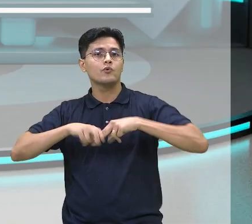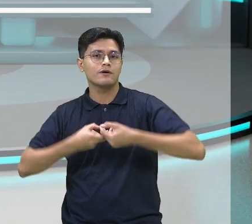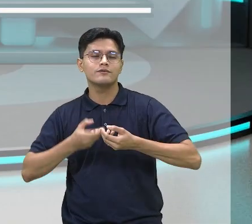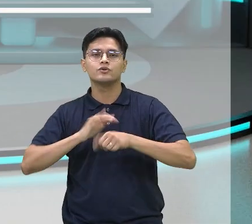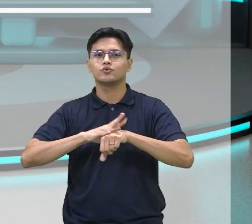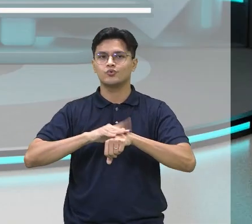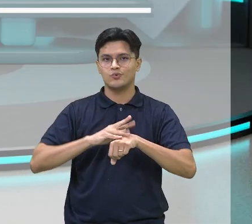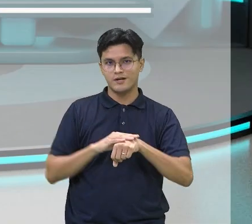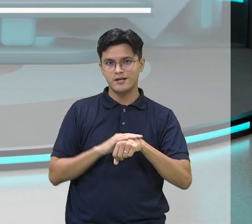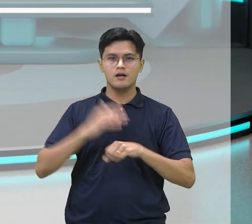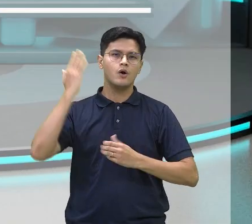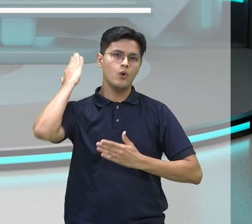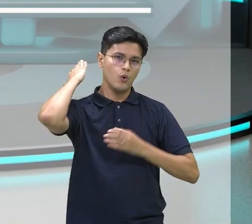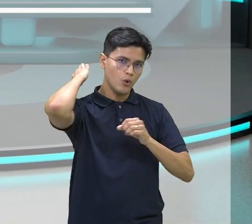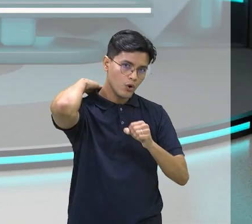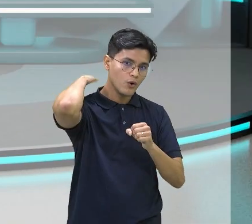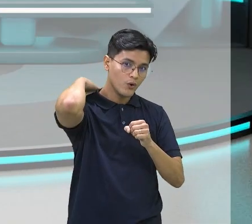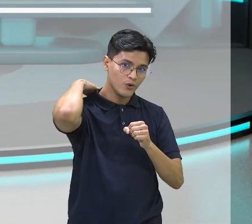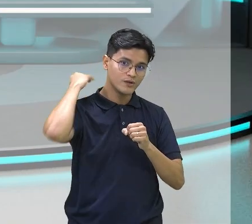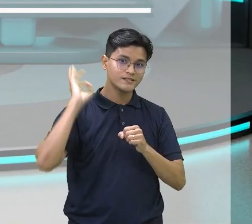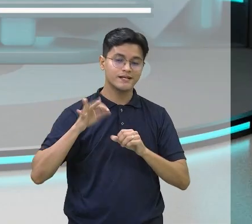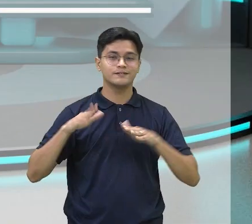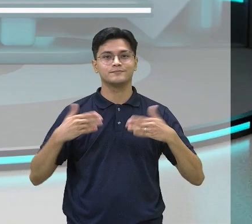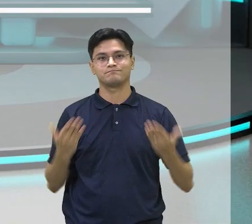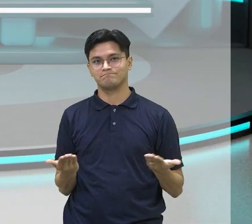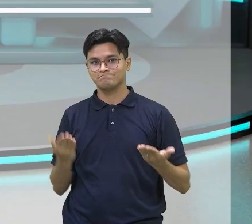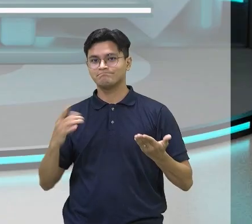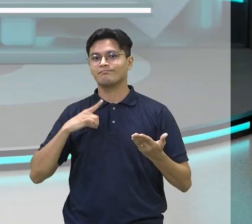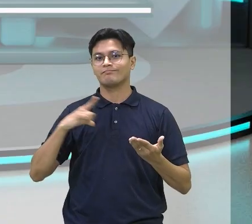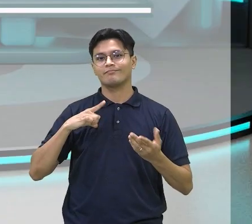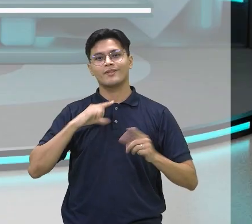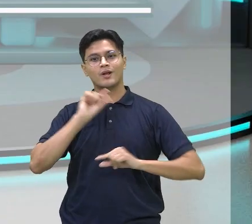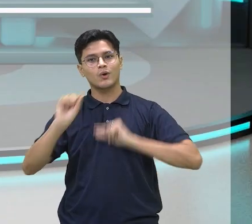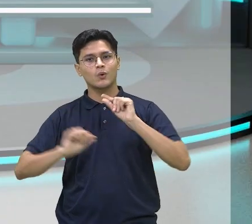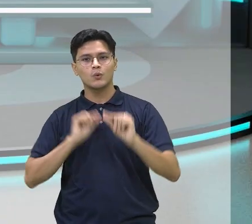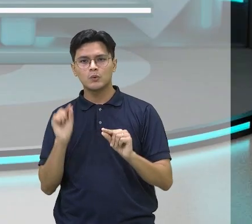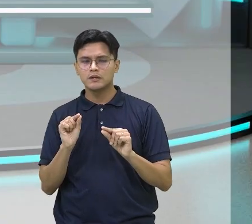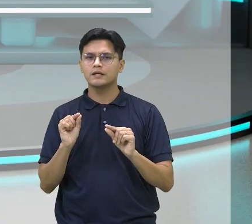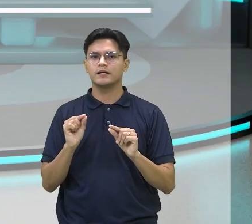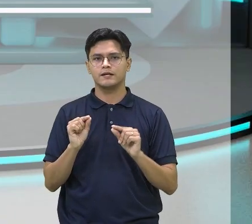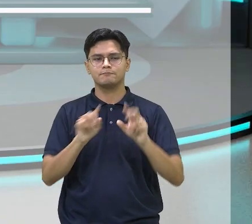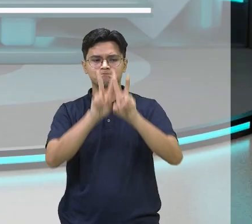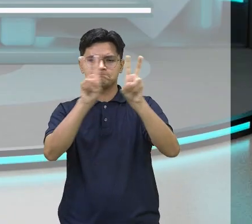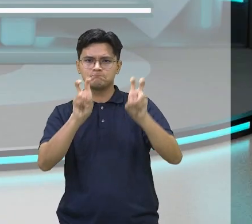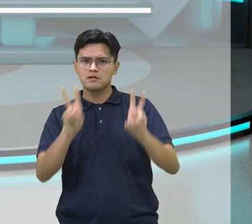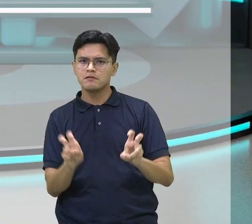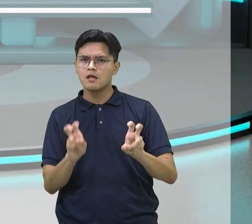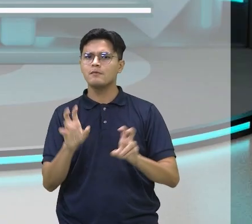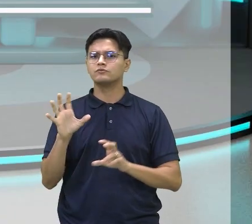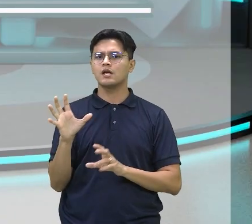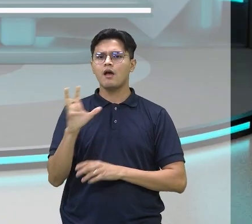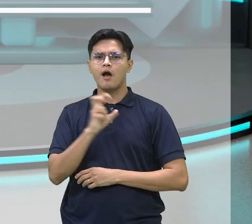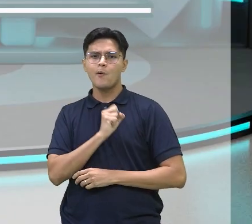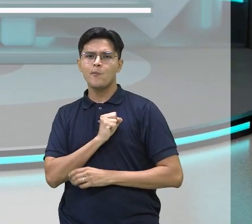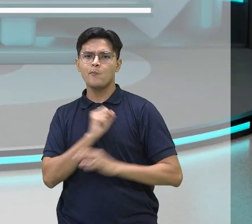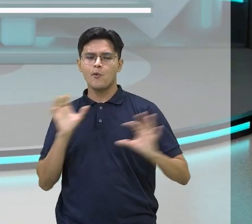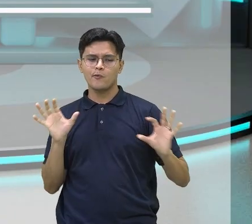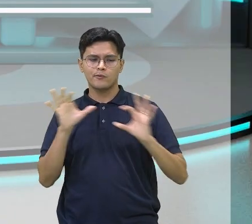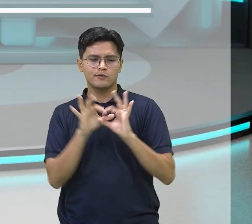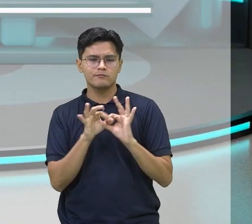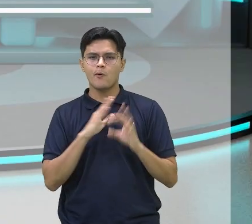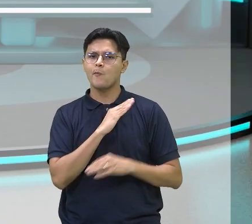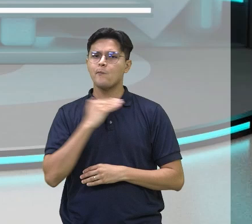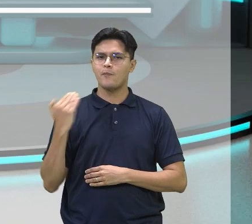fase, vocês vão ver muito essa questão do amor e morte ali andando de mãos dadas, acontecendo a questão da tragédia,